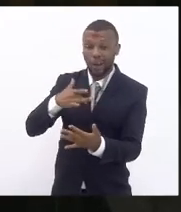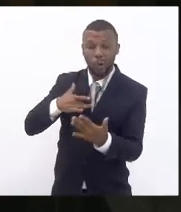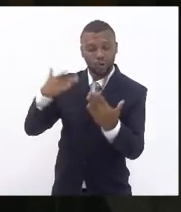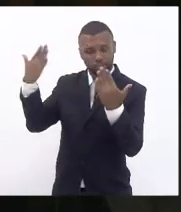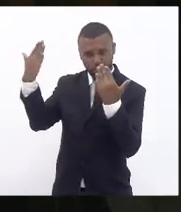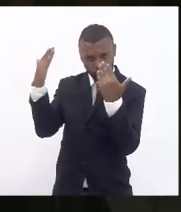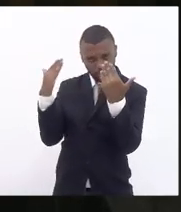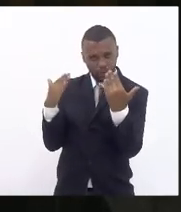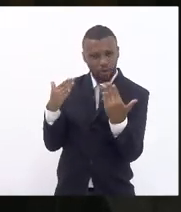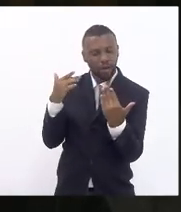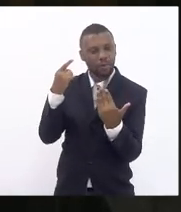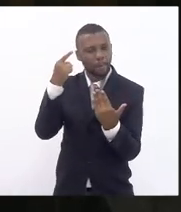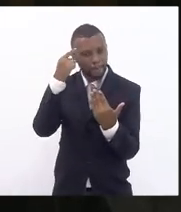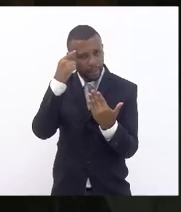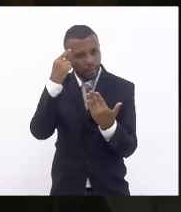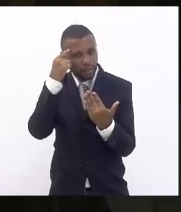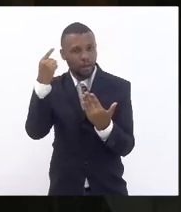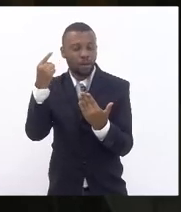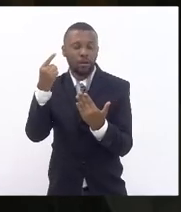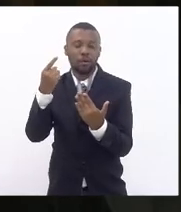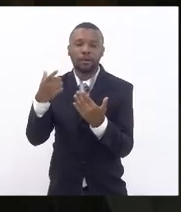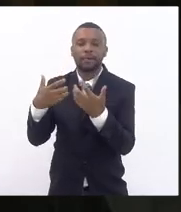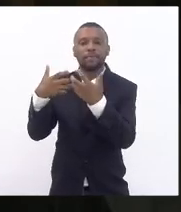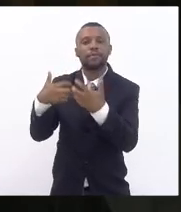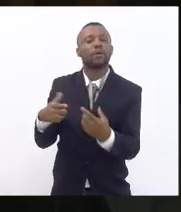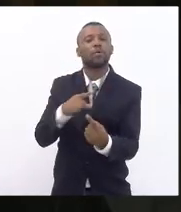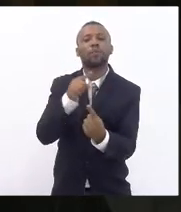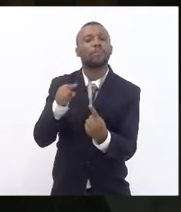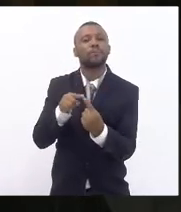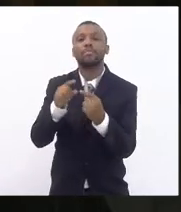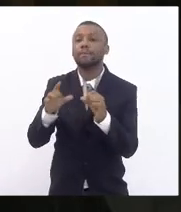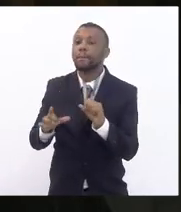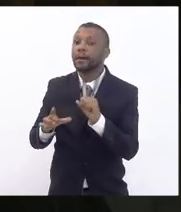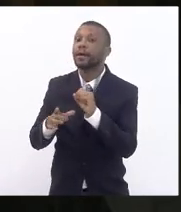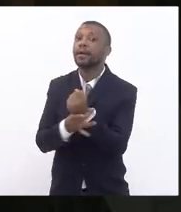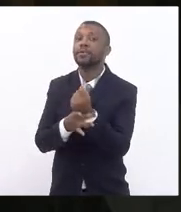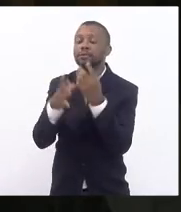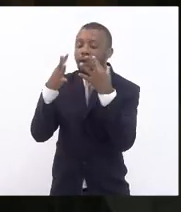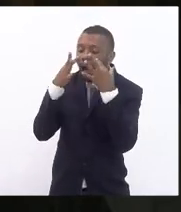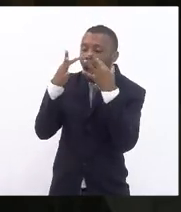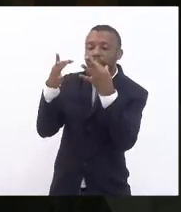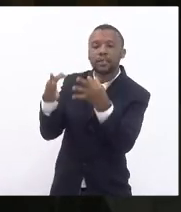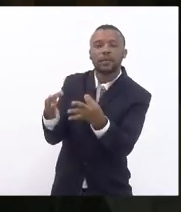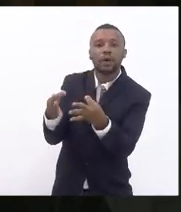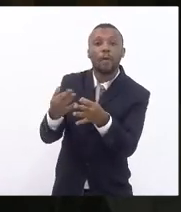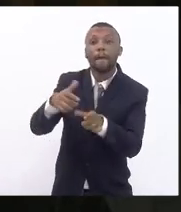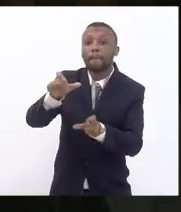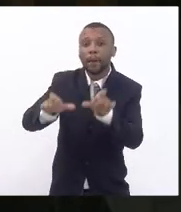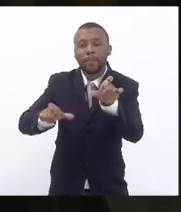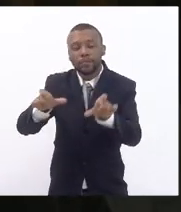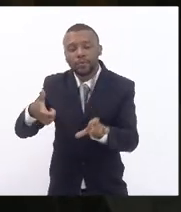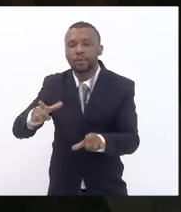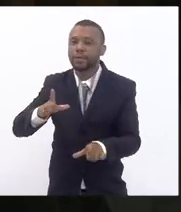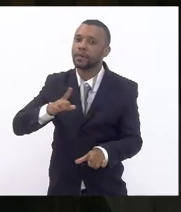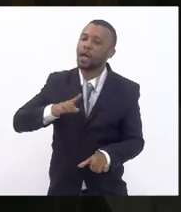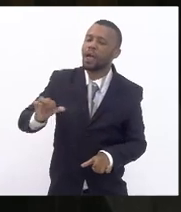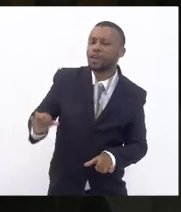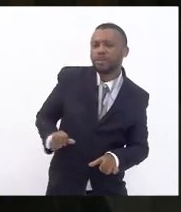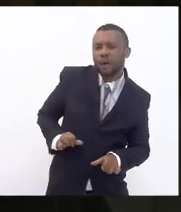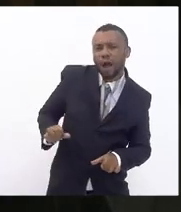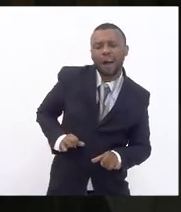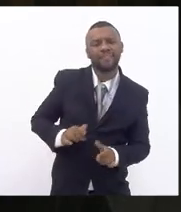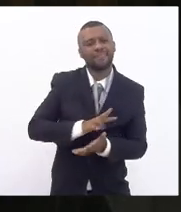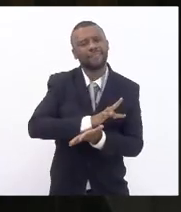funciona garantindo atenção psicossocial para as pessoas que enfrentam sofrimentos e